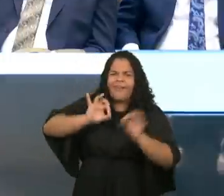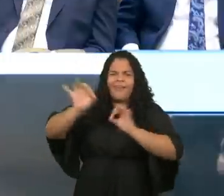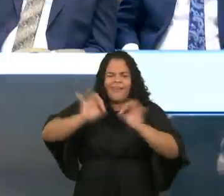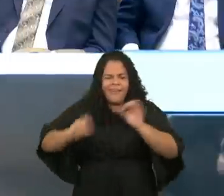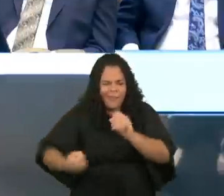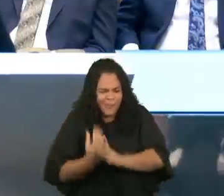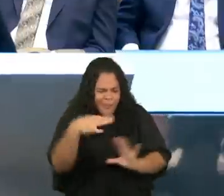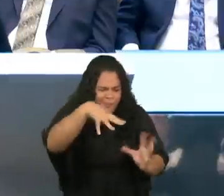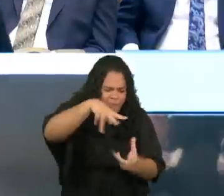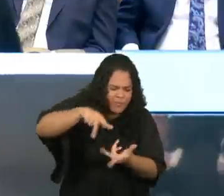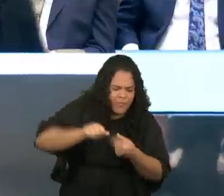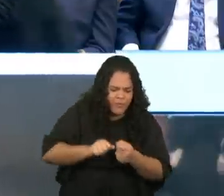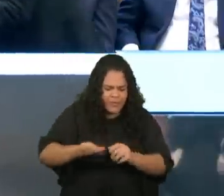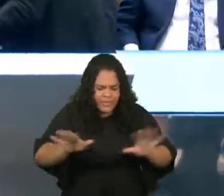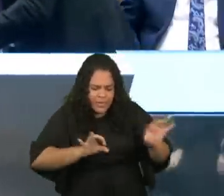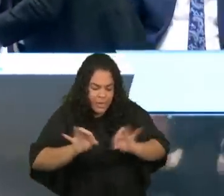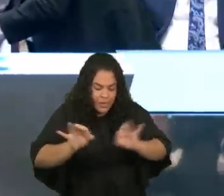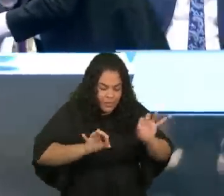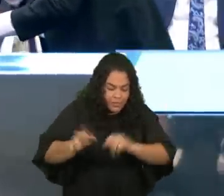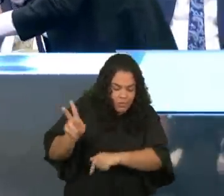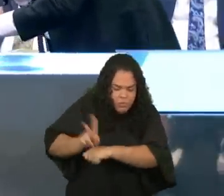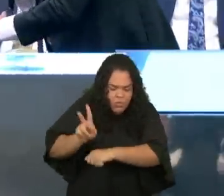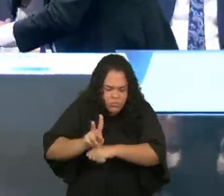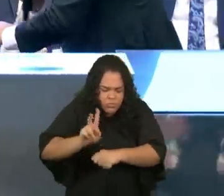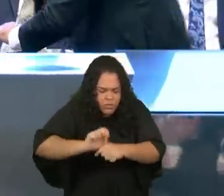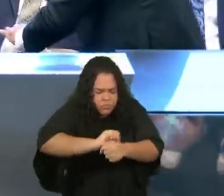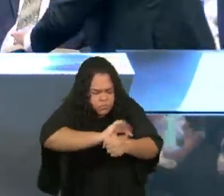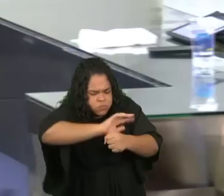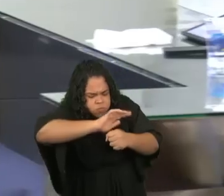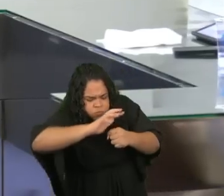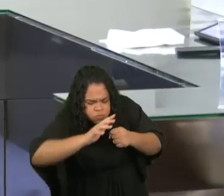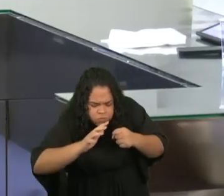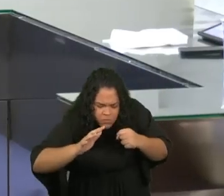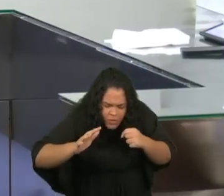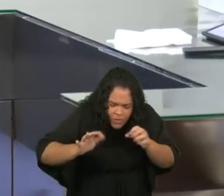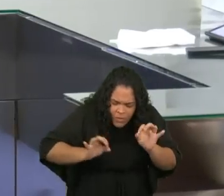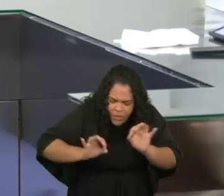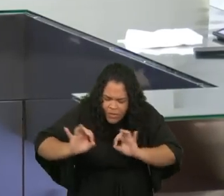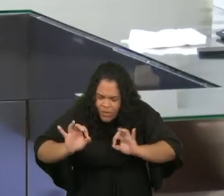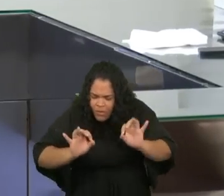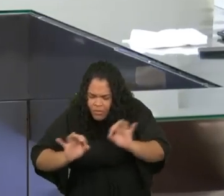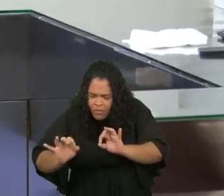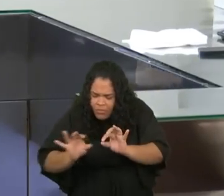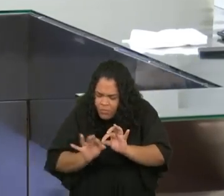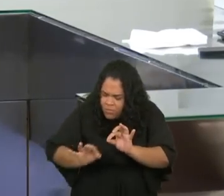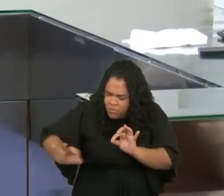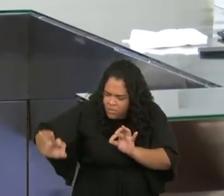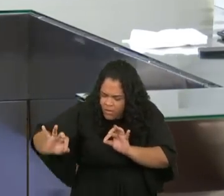cá, você vai para lá, você chega aqui.